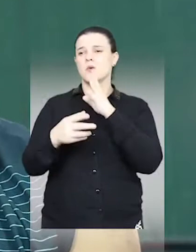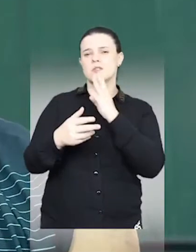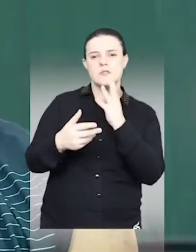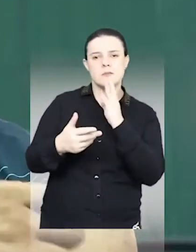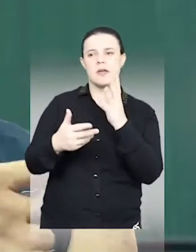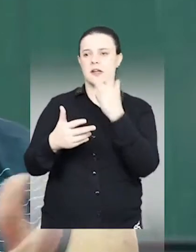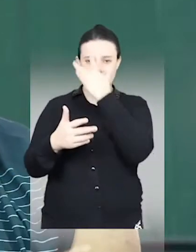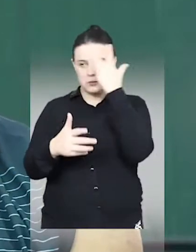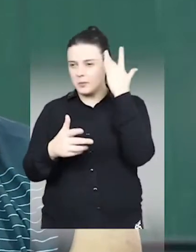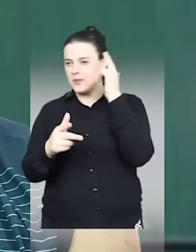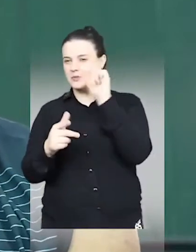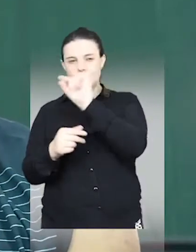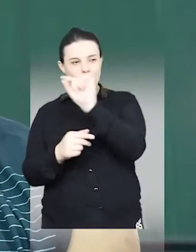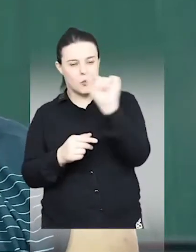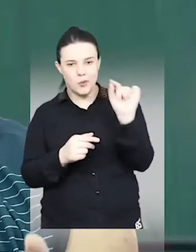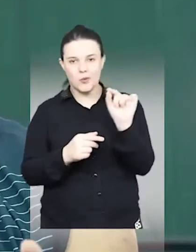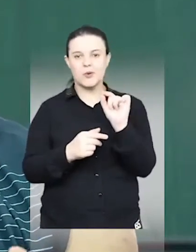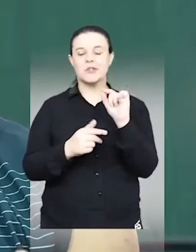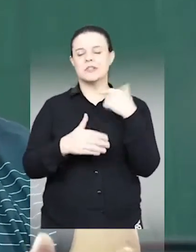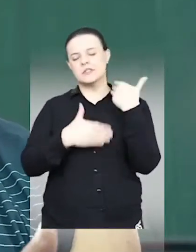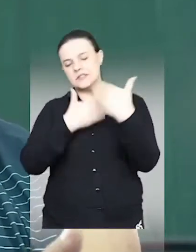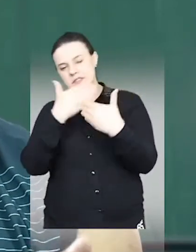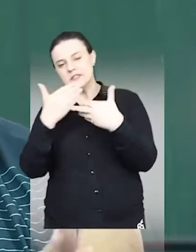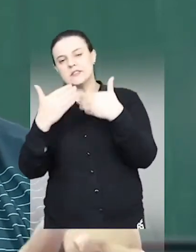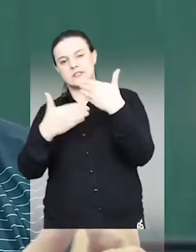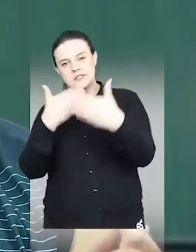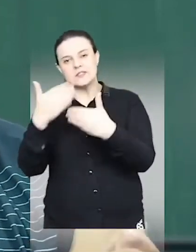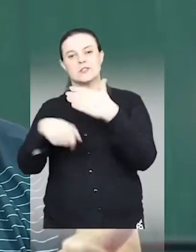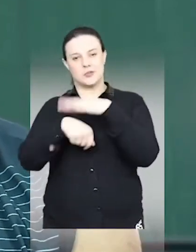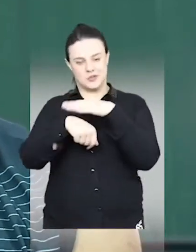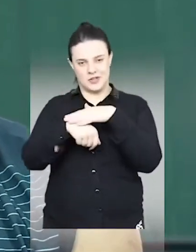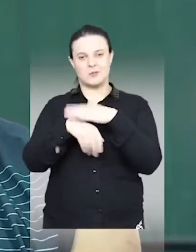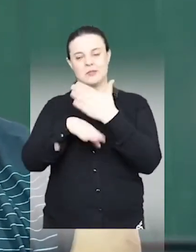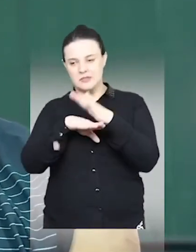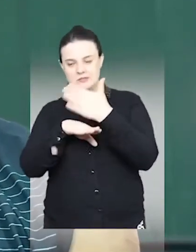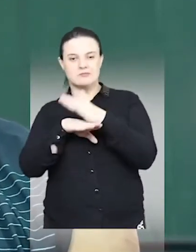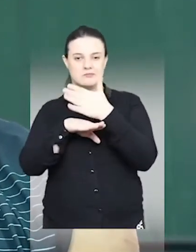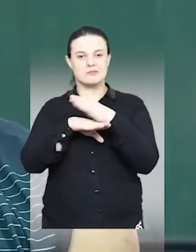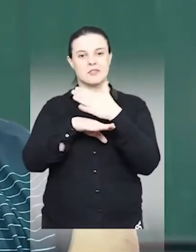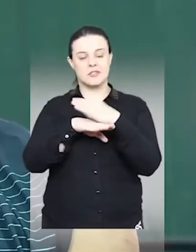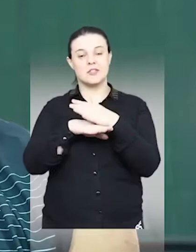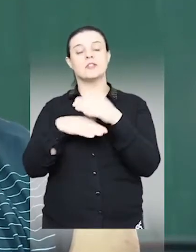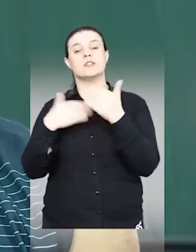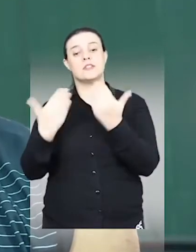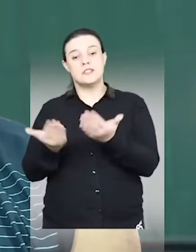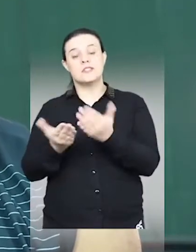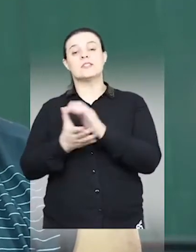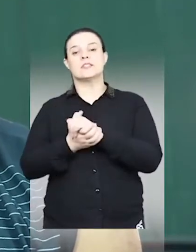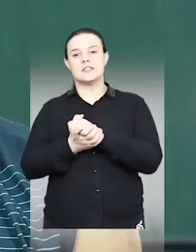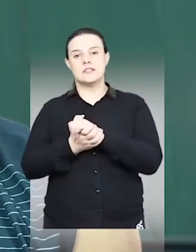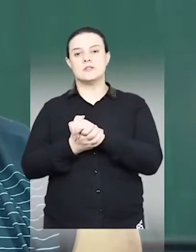muito conhecimento, muitas pessoas ao longo desse tempo na modalidade. Então,